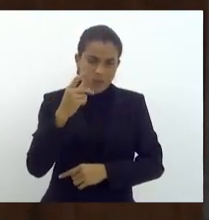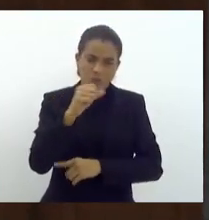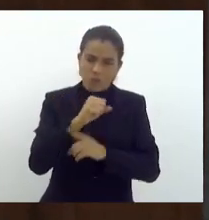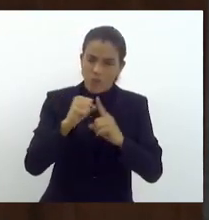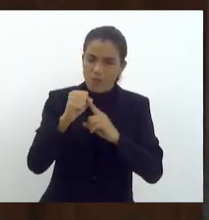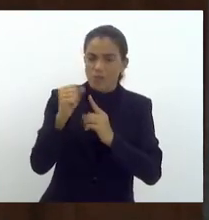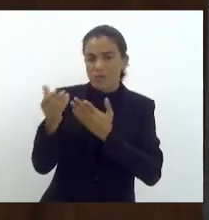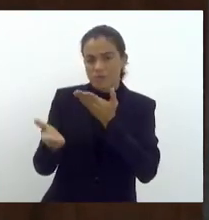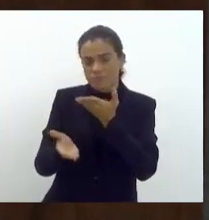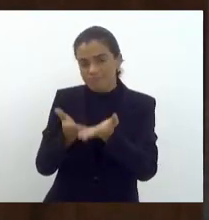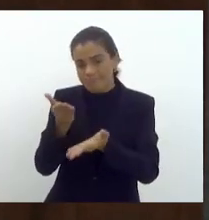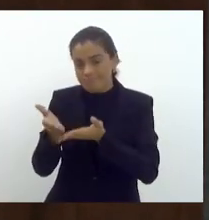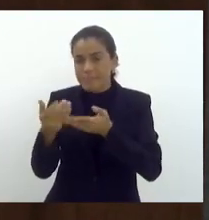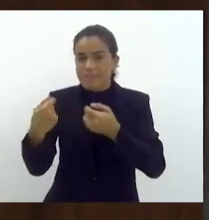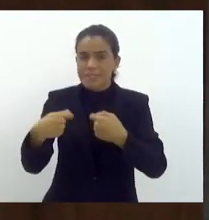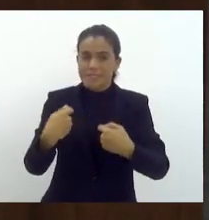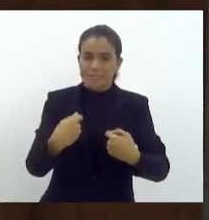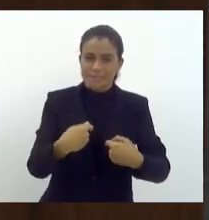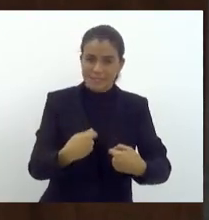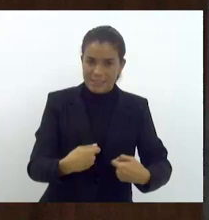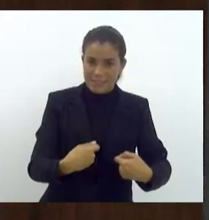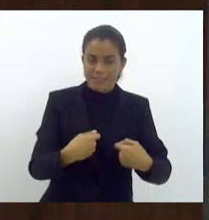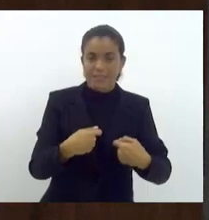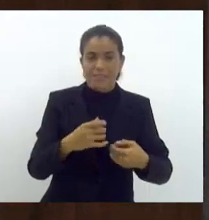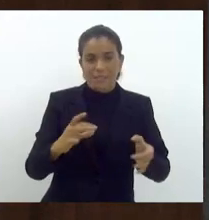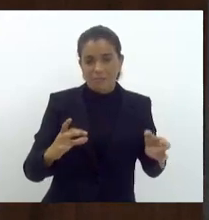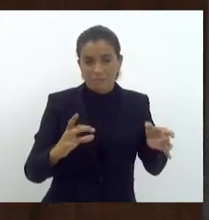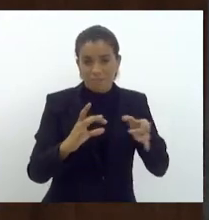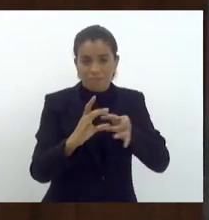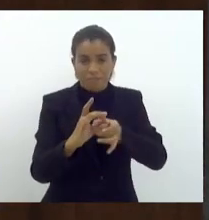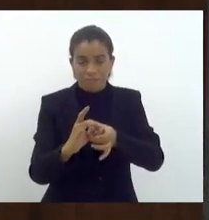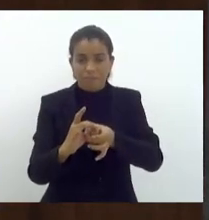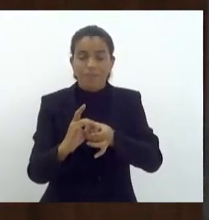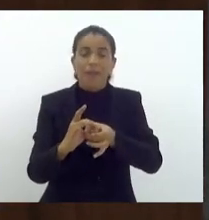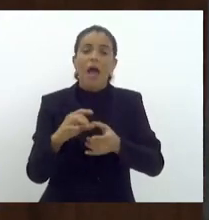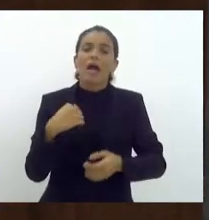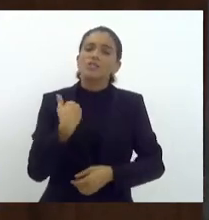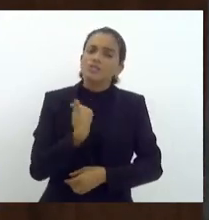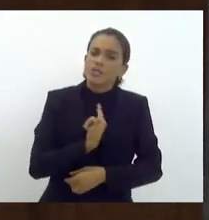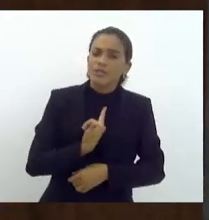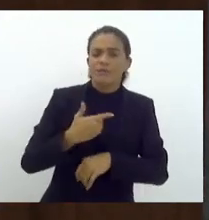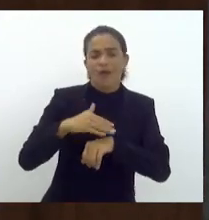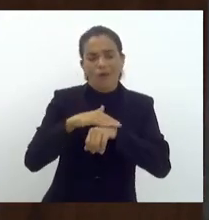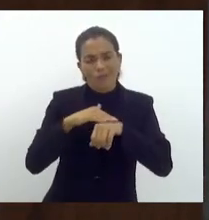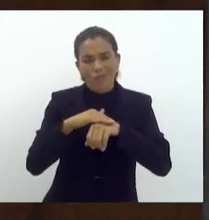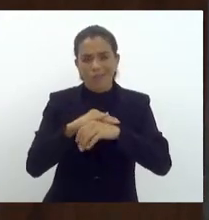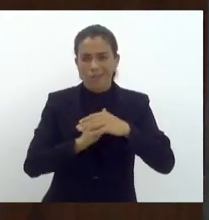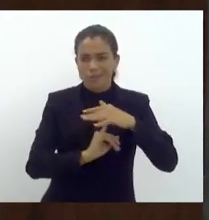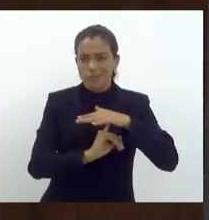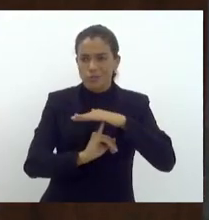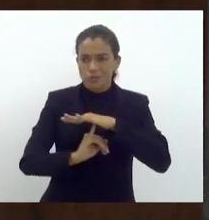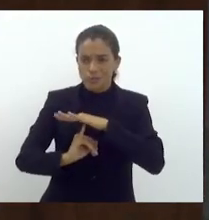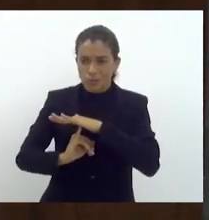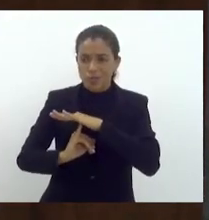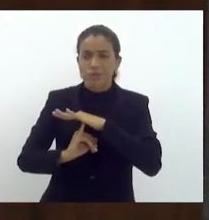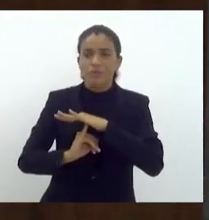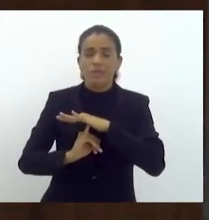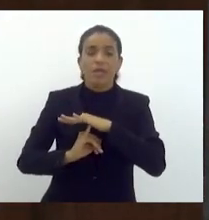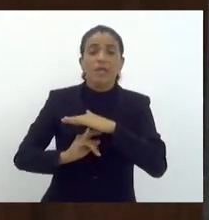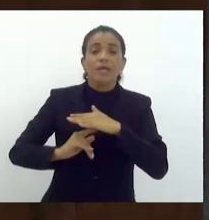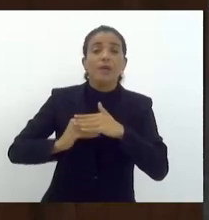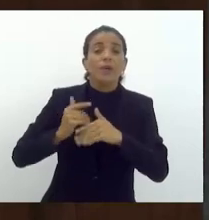precisa da sua rede complementar a gente está falando aí de instituições que